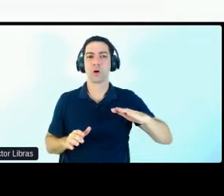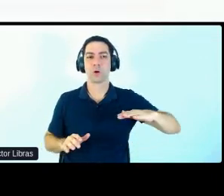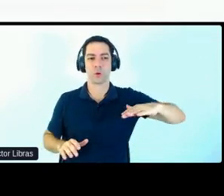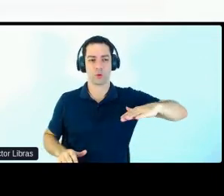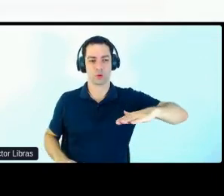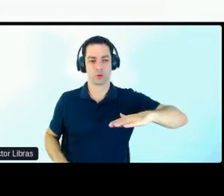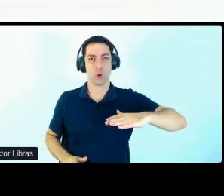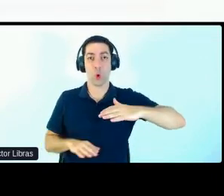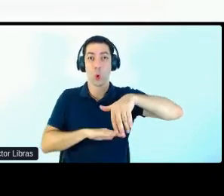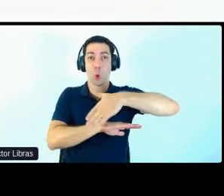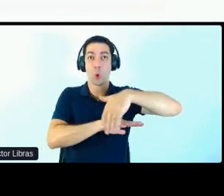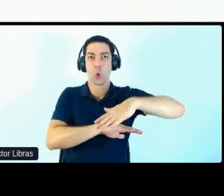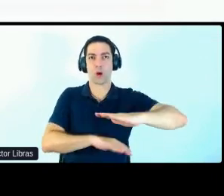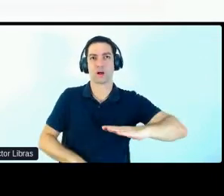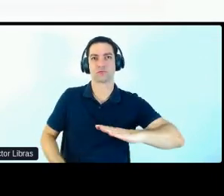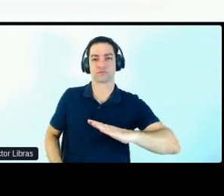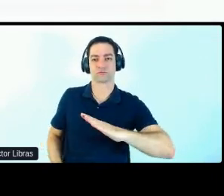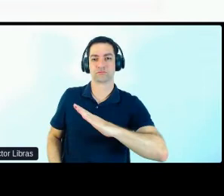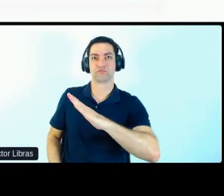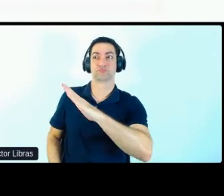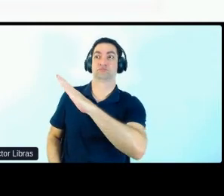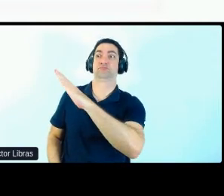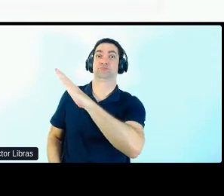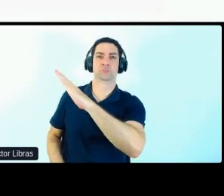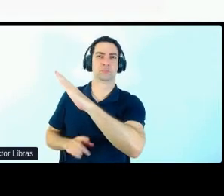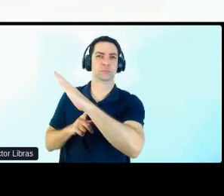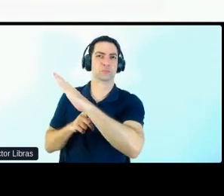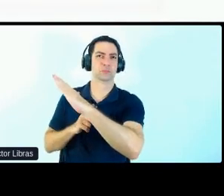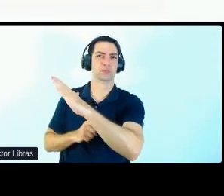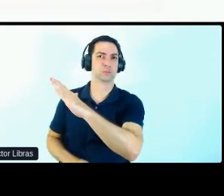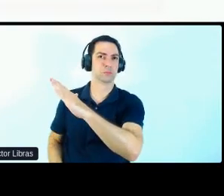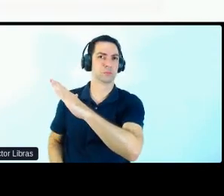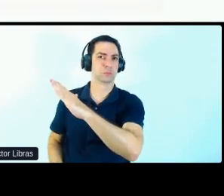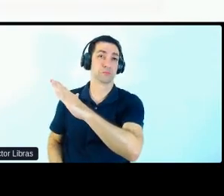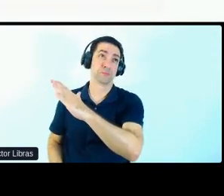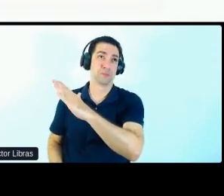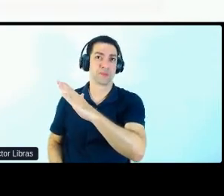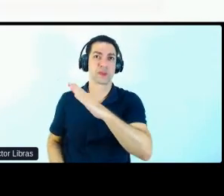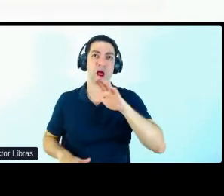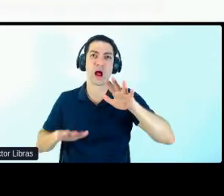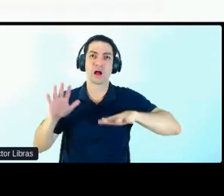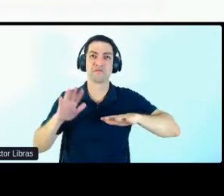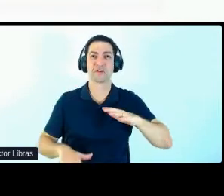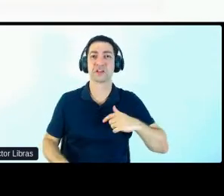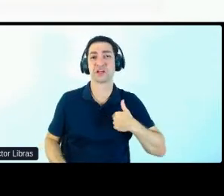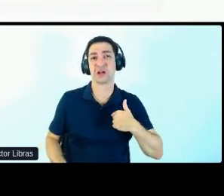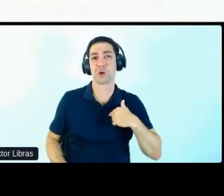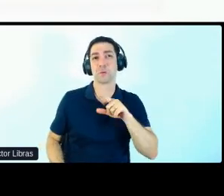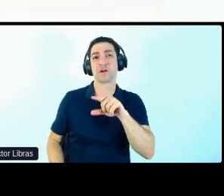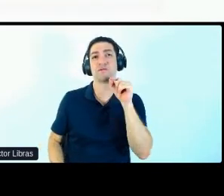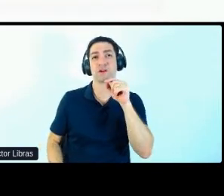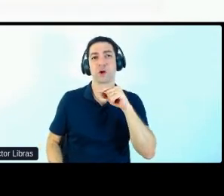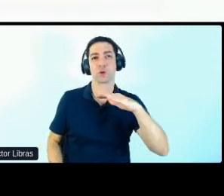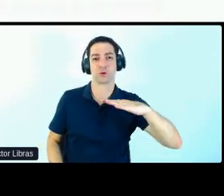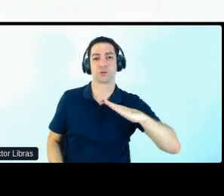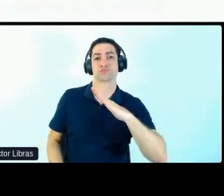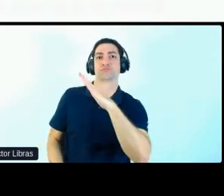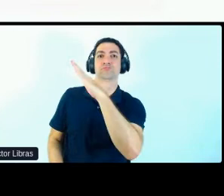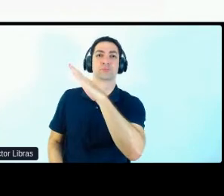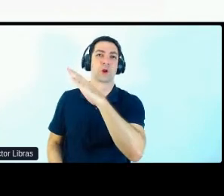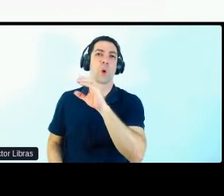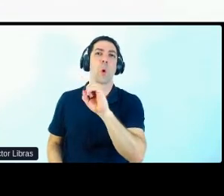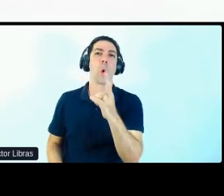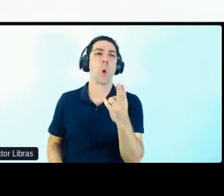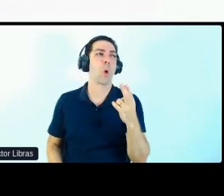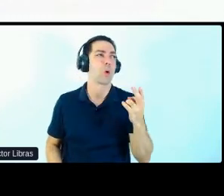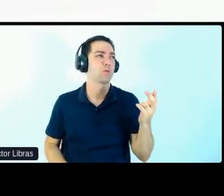minha vontade, da minha força. Às vezes eu vou pelo mais íngreme, às vezes eu peço ajuda, às vezes então,